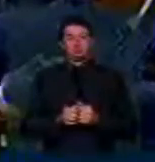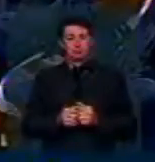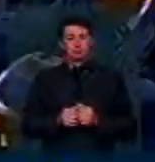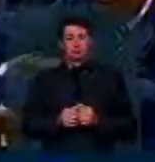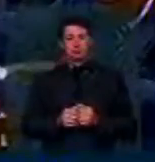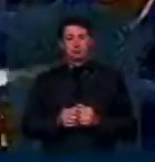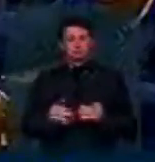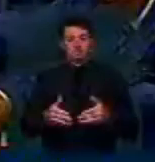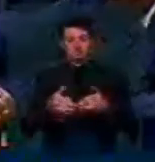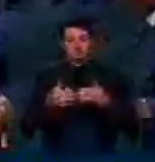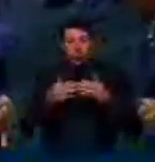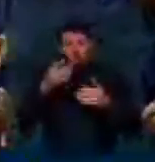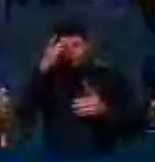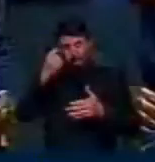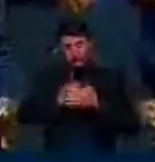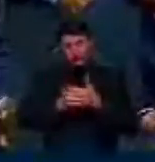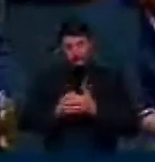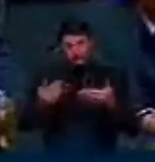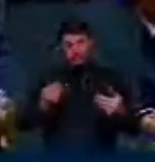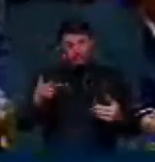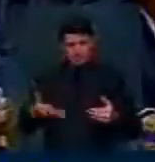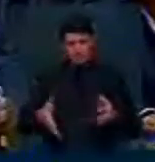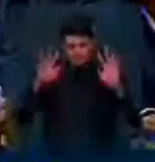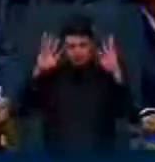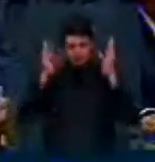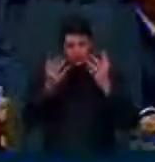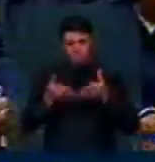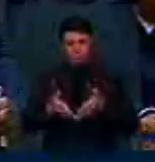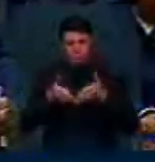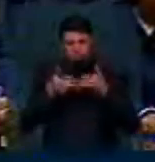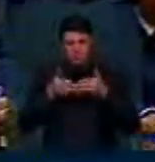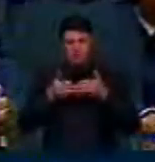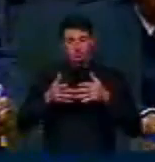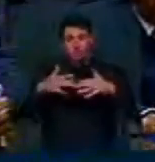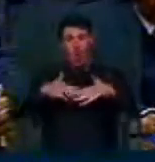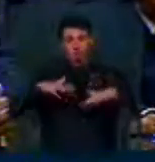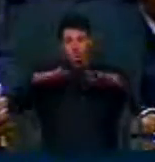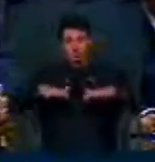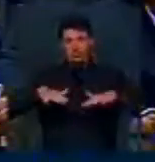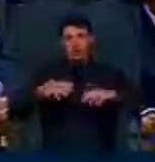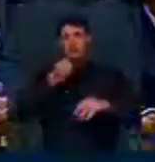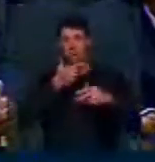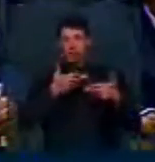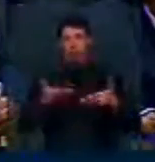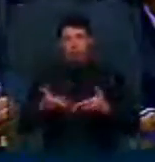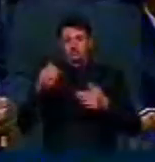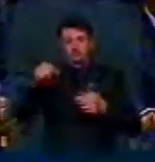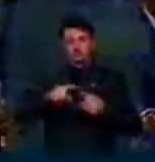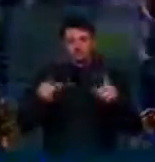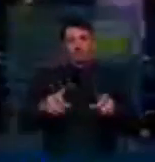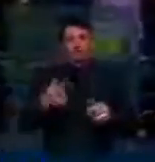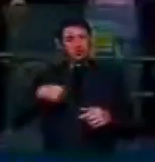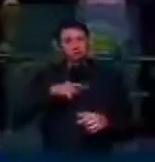pediria aos militantes que aqui estão que mantivessem a tranquilidade, são muito bem-vindos, mas nós temos uma